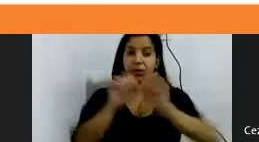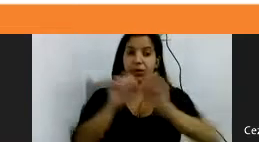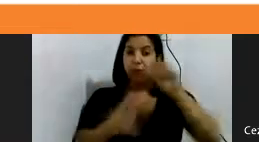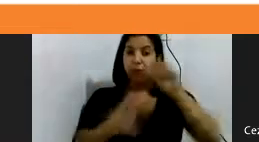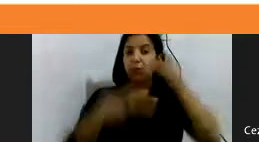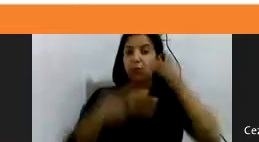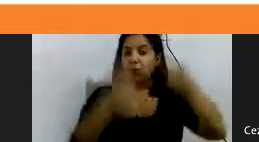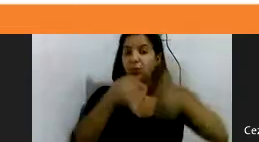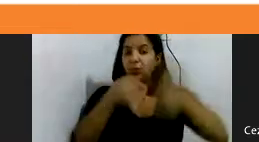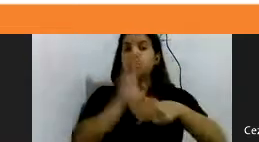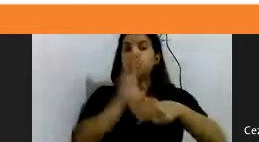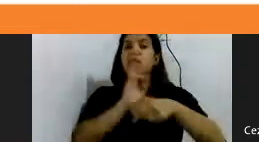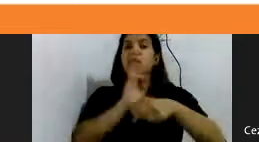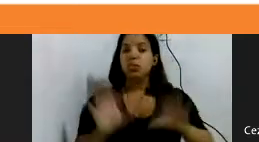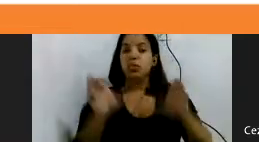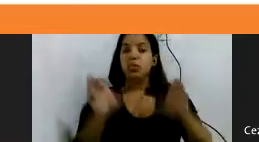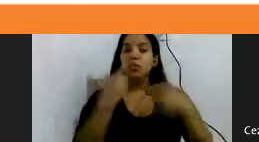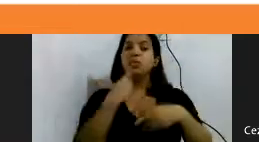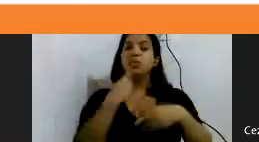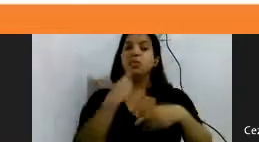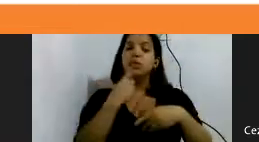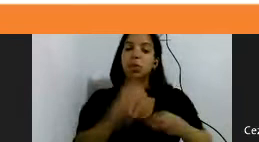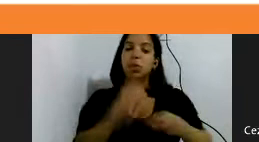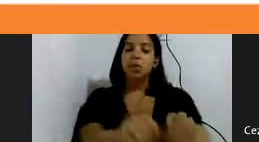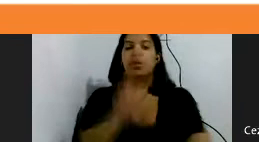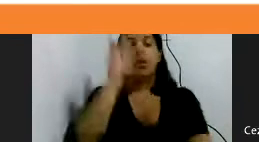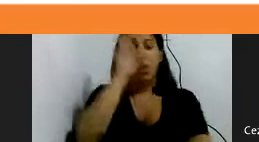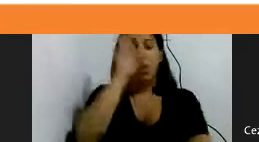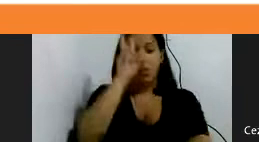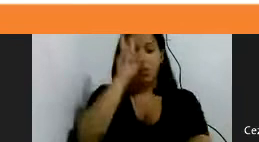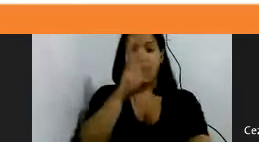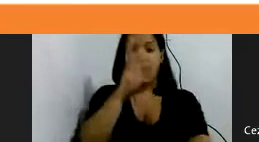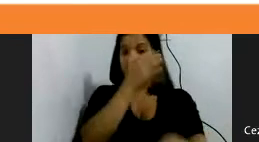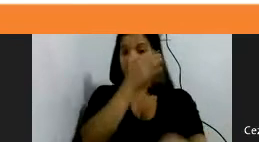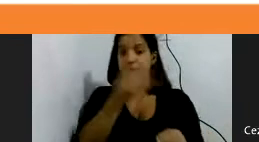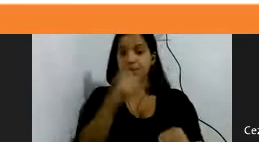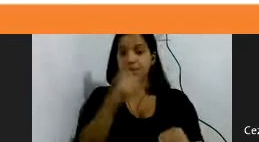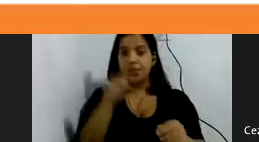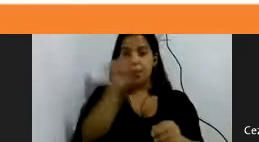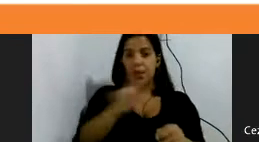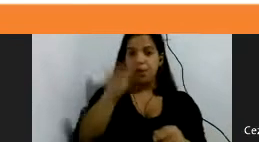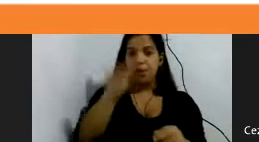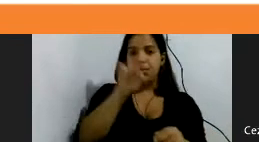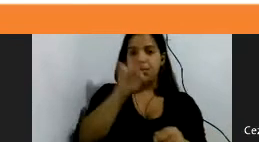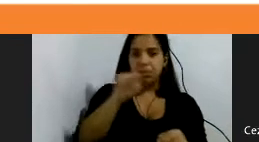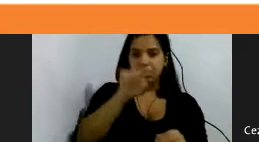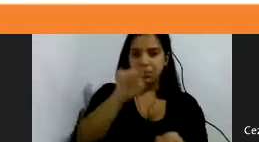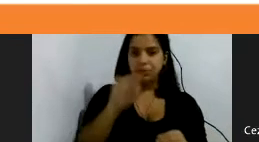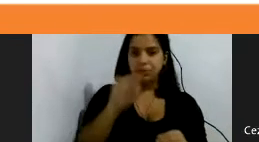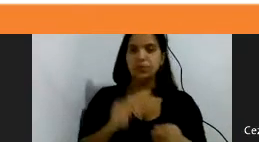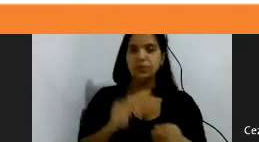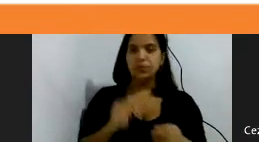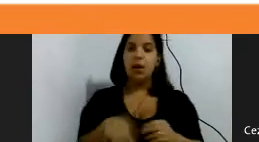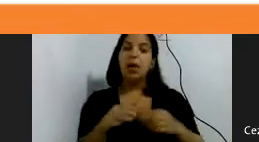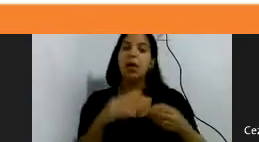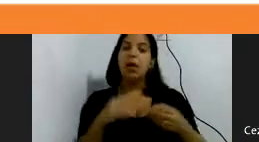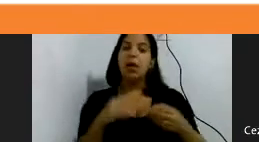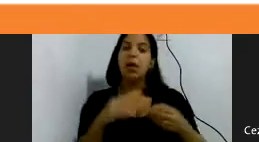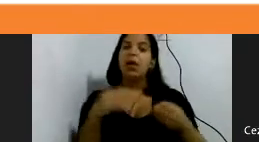discutir sobre o resultado do grupo sanguíneo deles. Então, lembrando que quando a gente tem essa bolinha, esse botãozinho aqui, é porque a gente